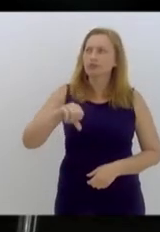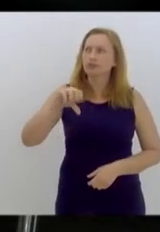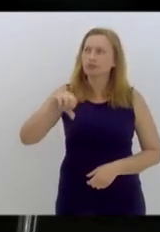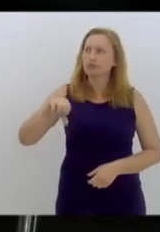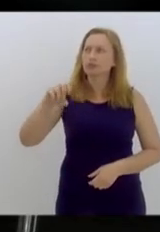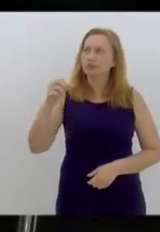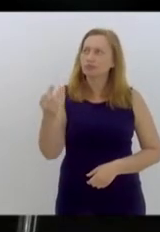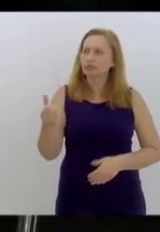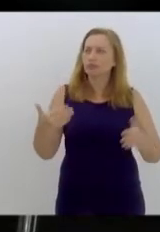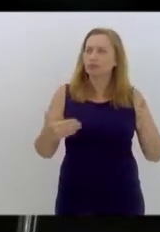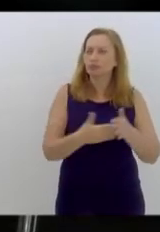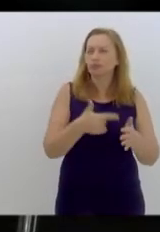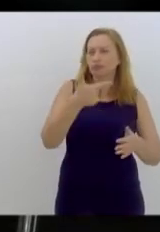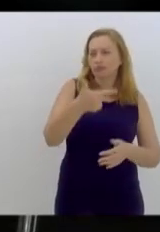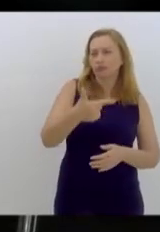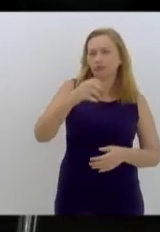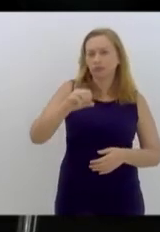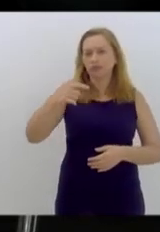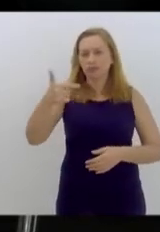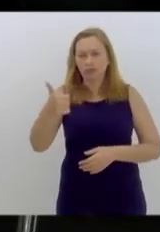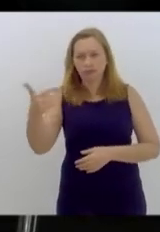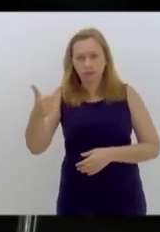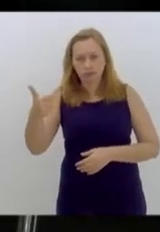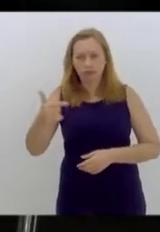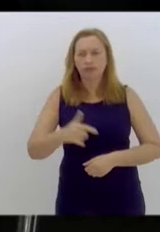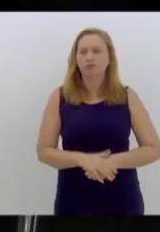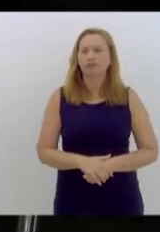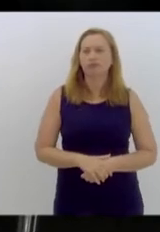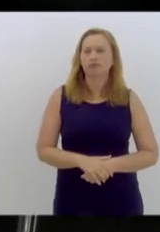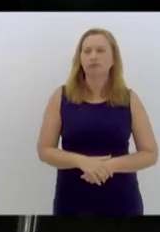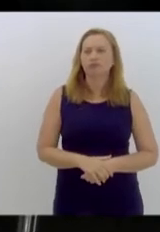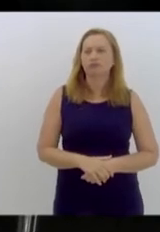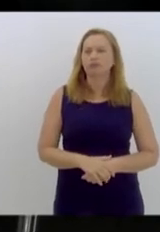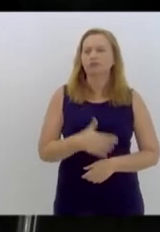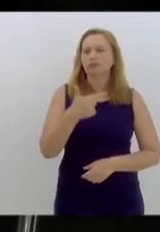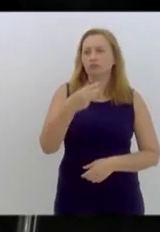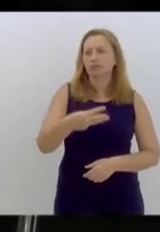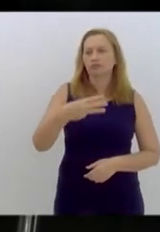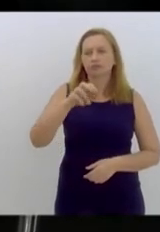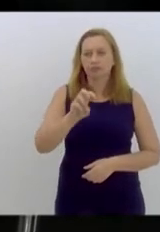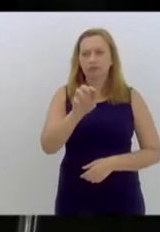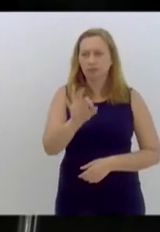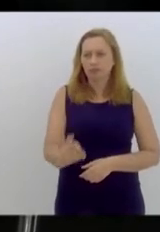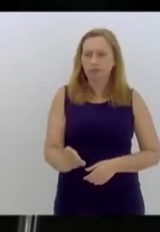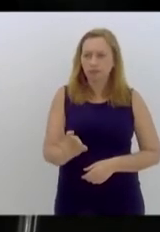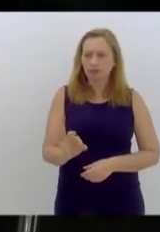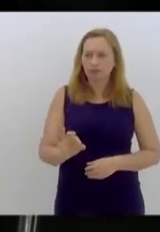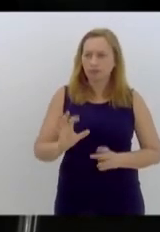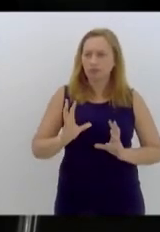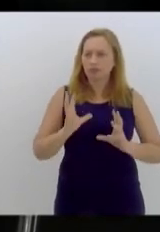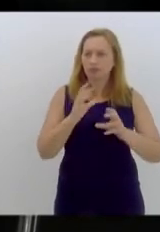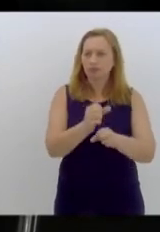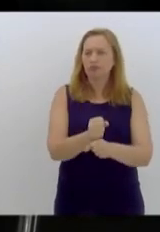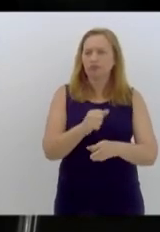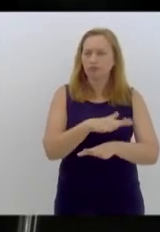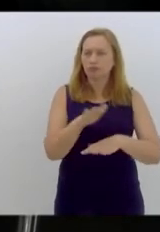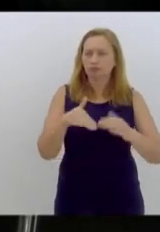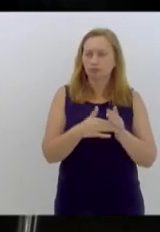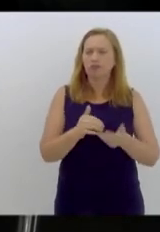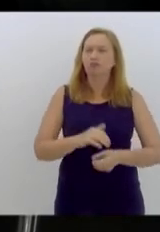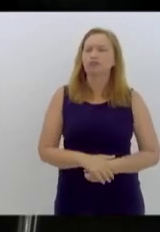1996 até 2022. Essa é a conta dos 35%. Isso é sobre o valor total do valor